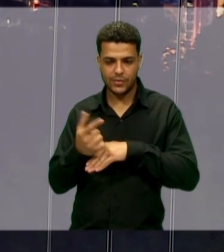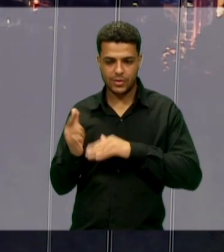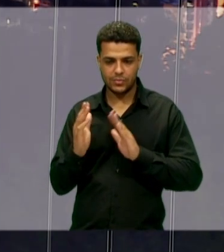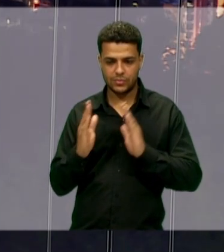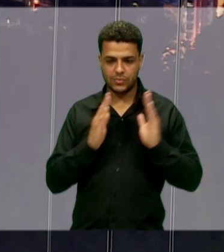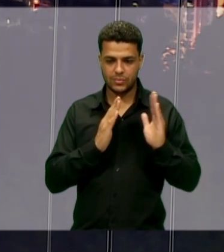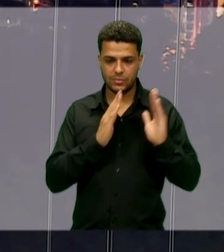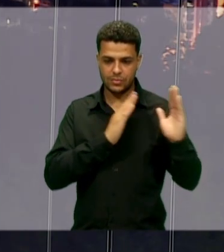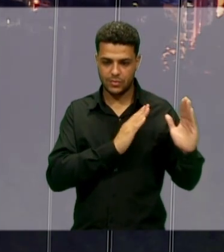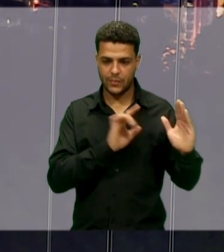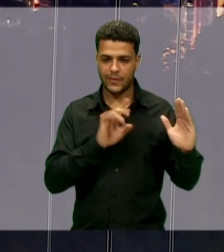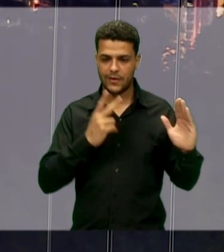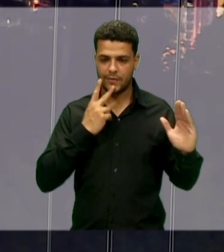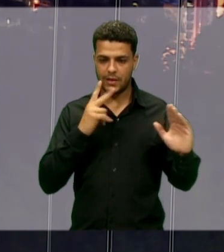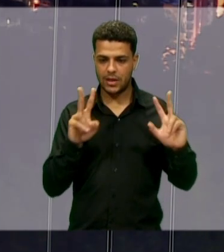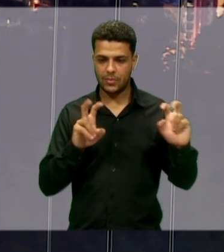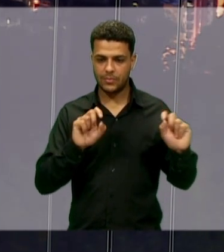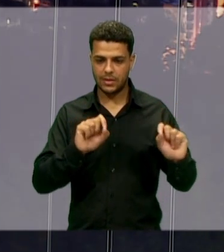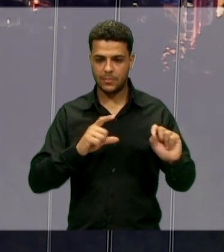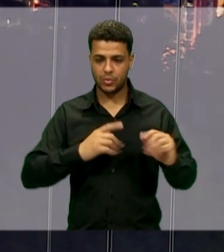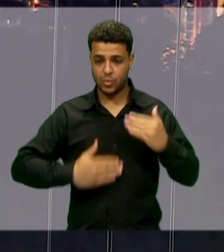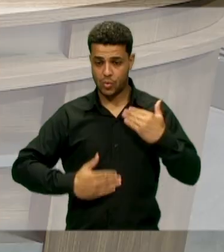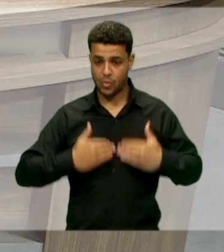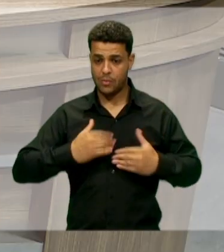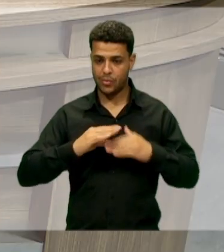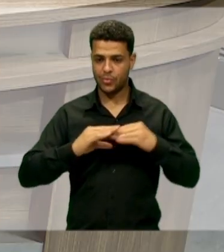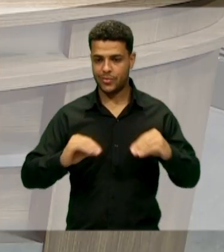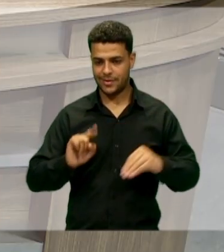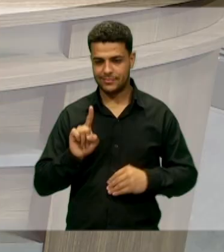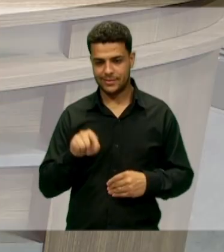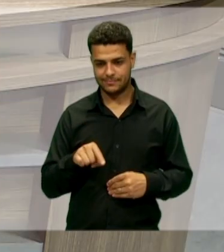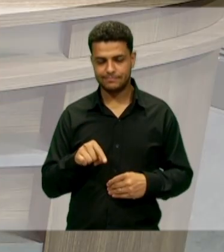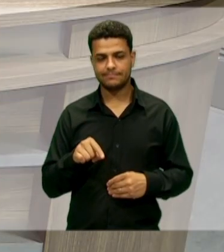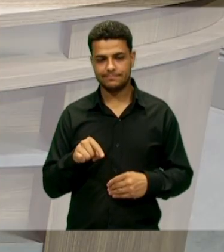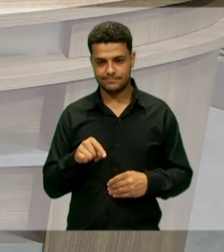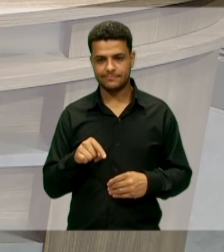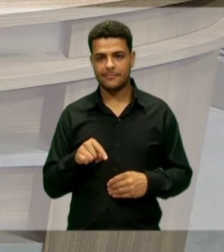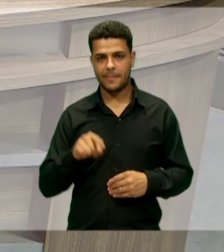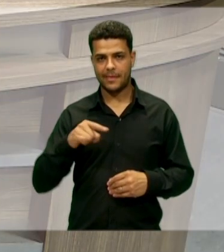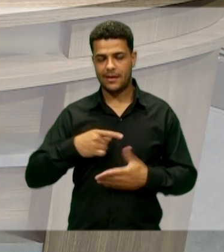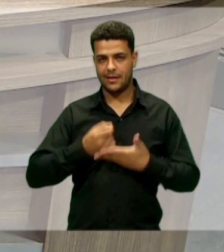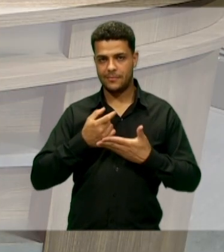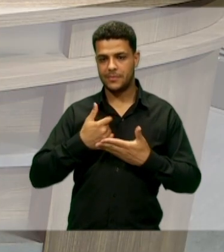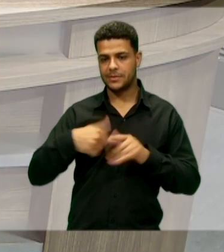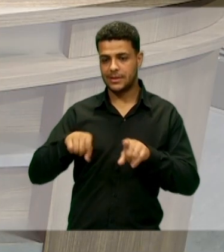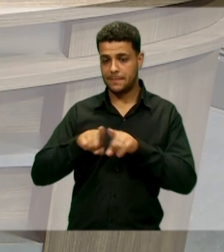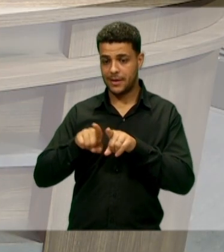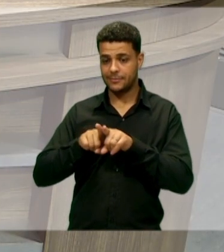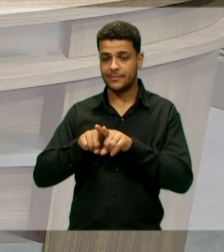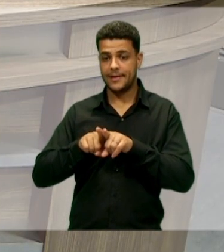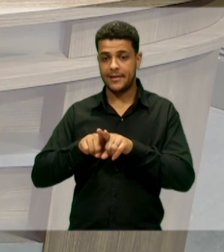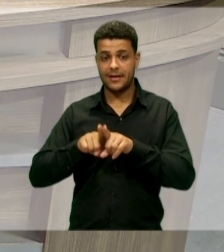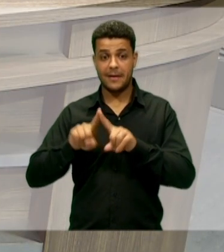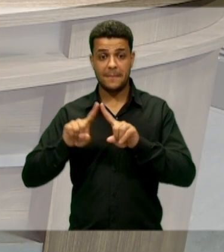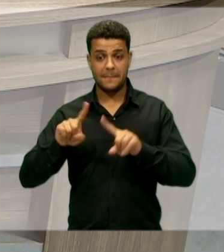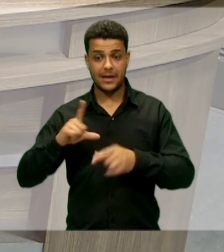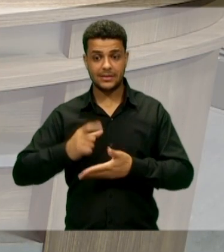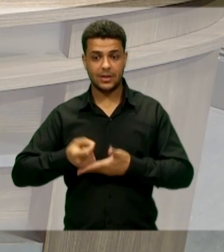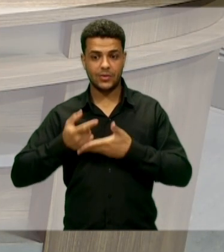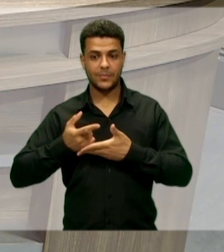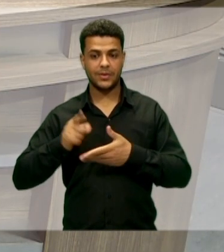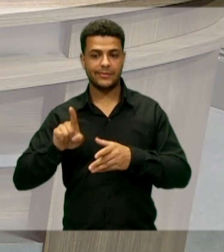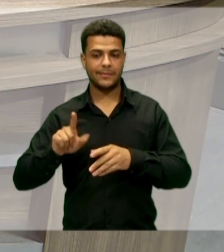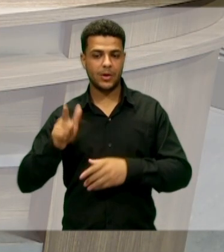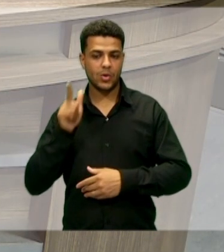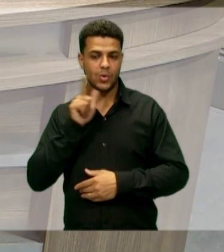bloco, que é a questão do próprio corpo se curar, né? Que é Mas é um medicamento imunidade. Também. Mas também é um medicamento para